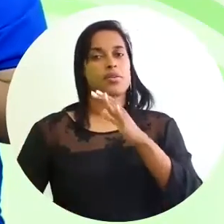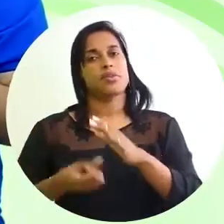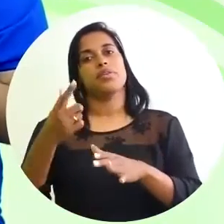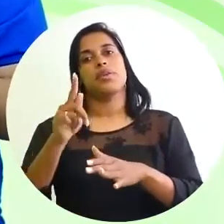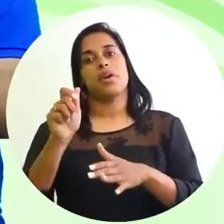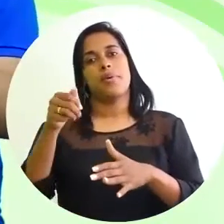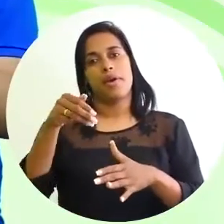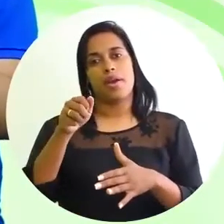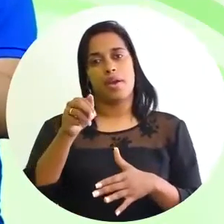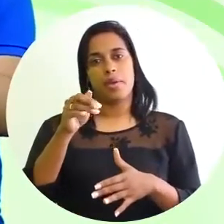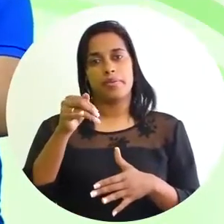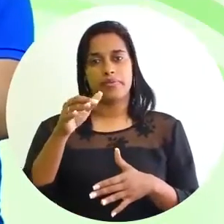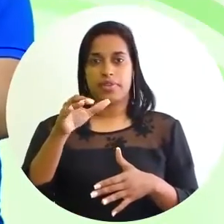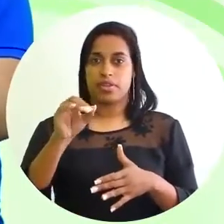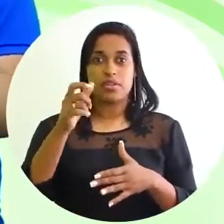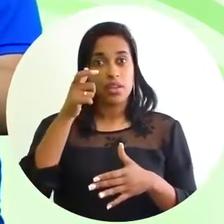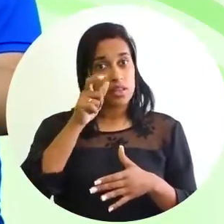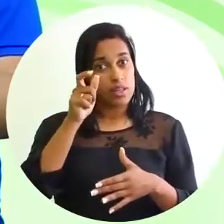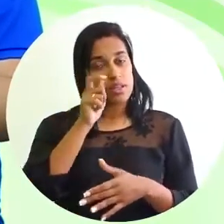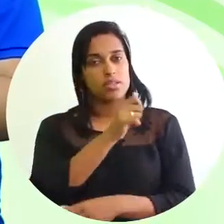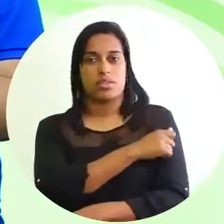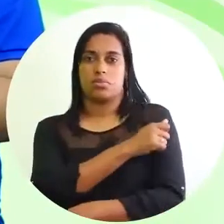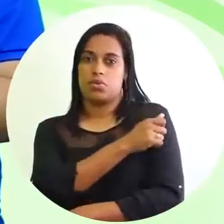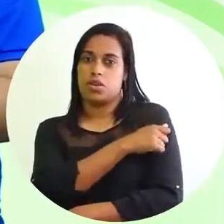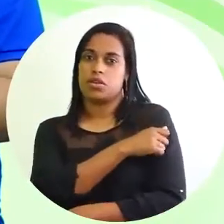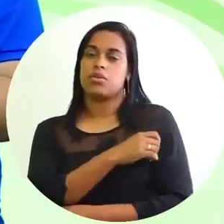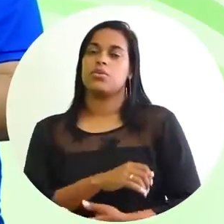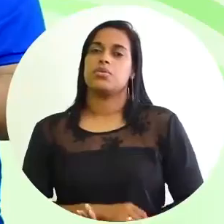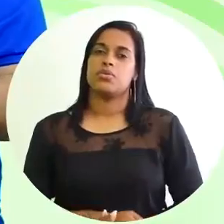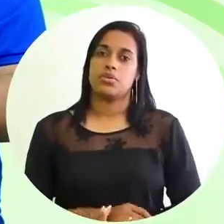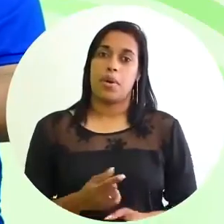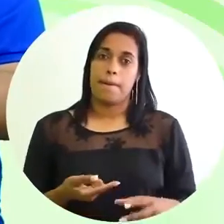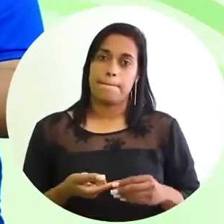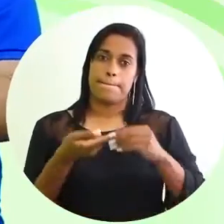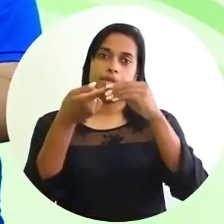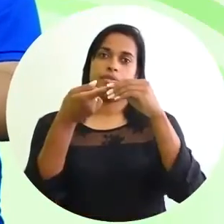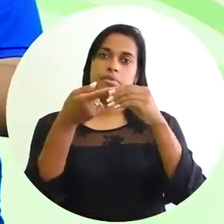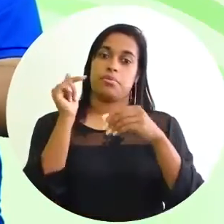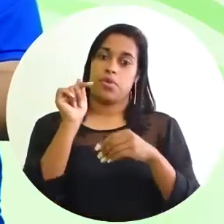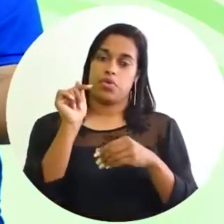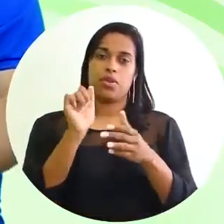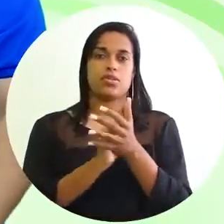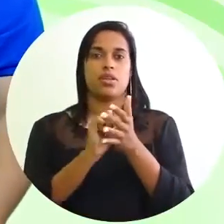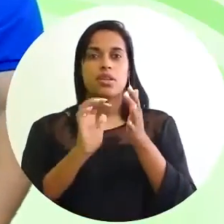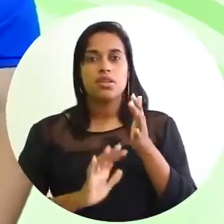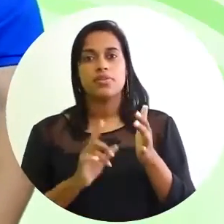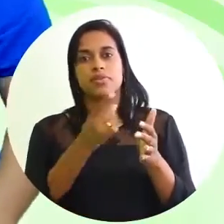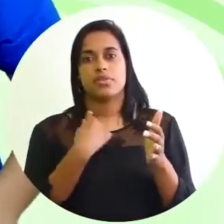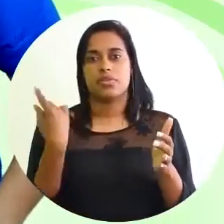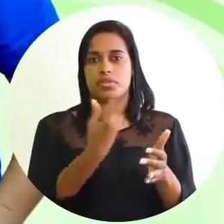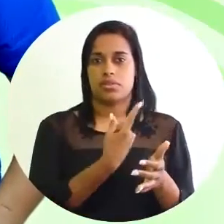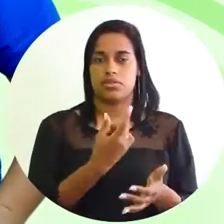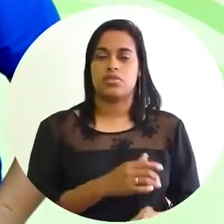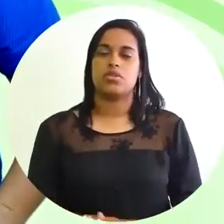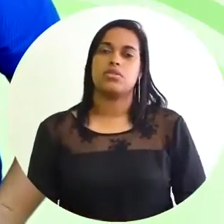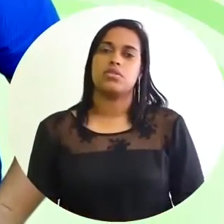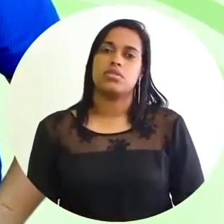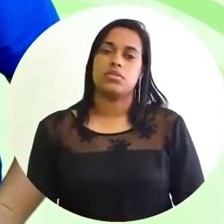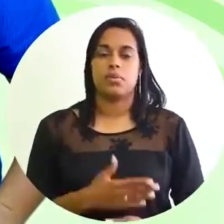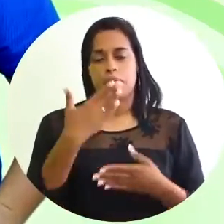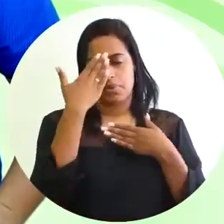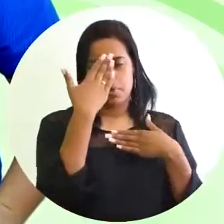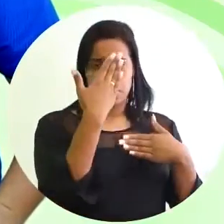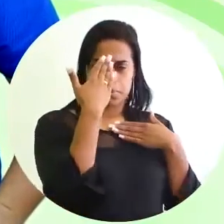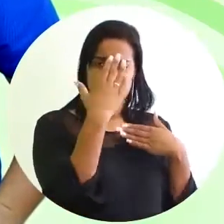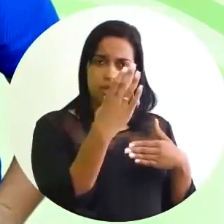uma gamificação que seja interessante para o aluno, que é, digamos, o principal sujeito dessa atividade da gente.